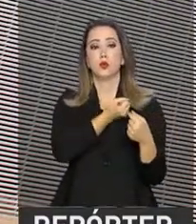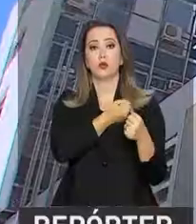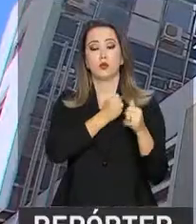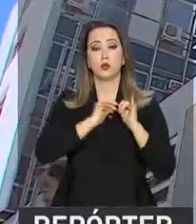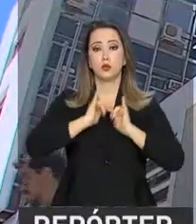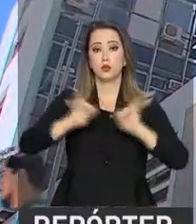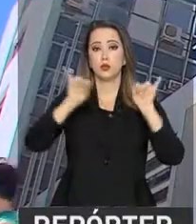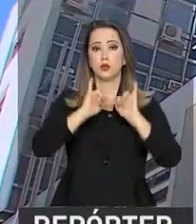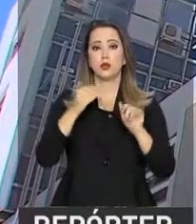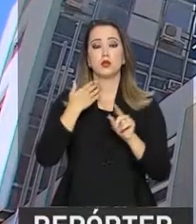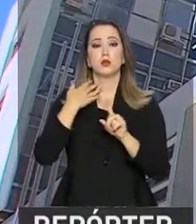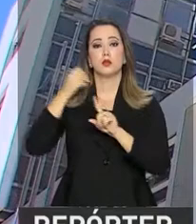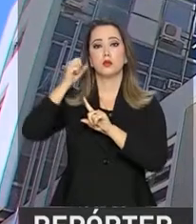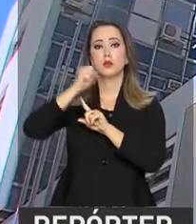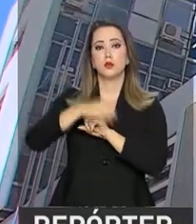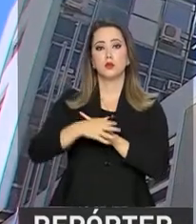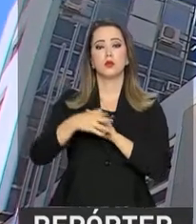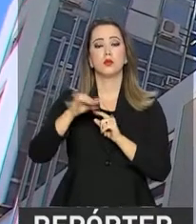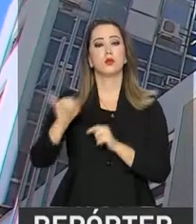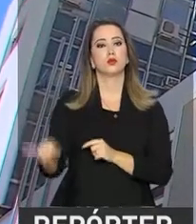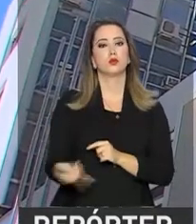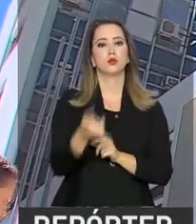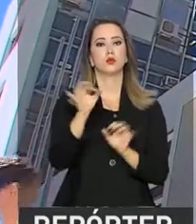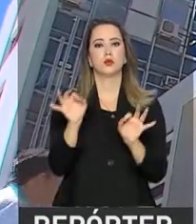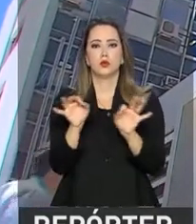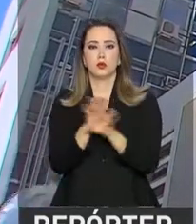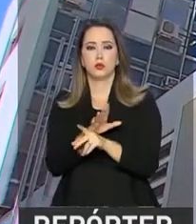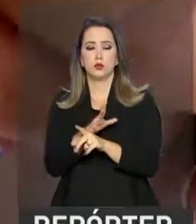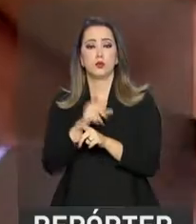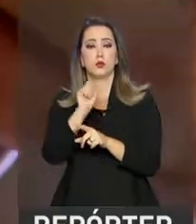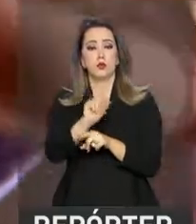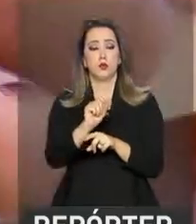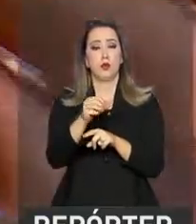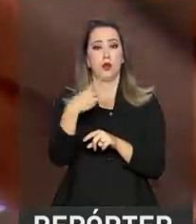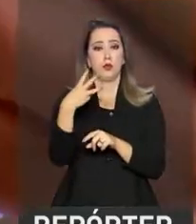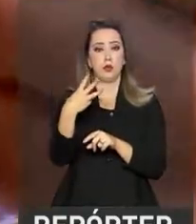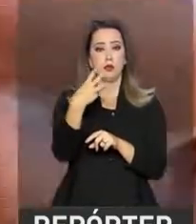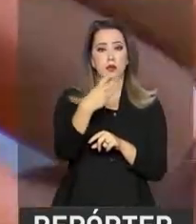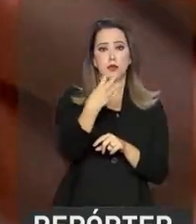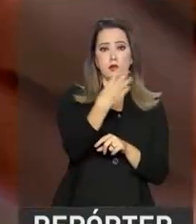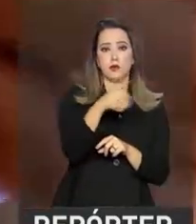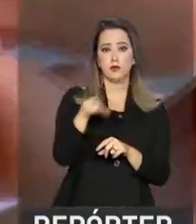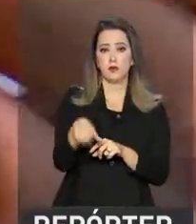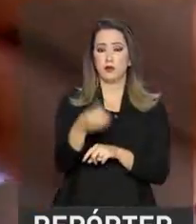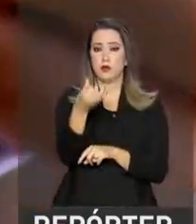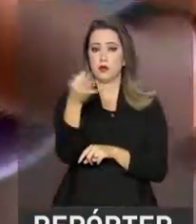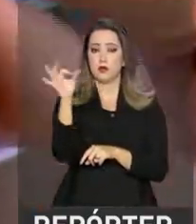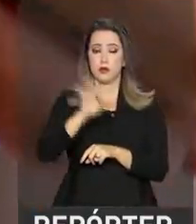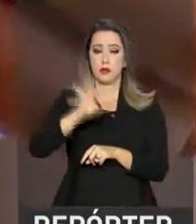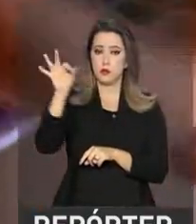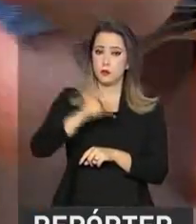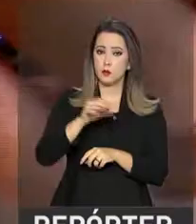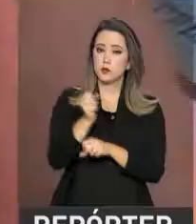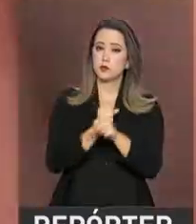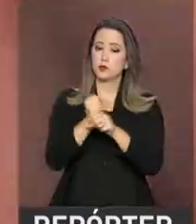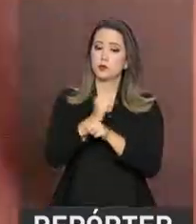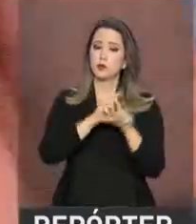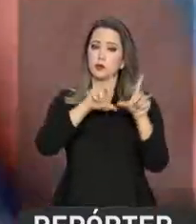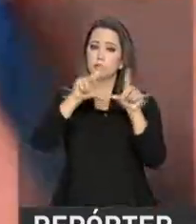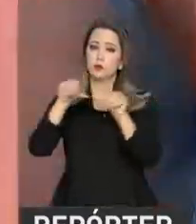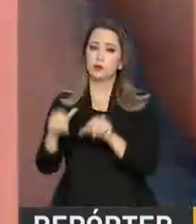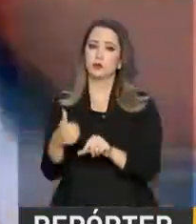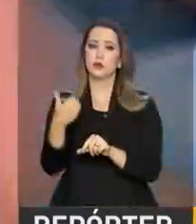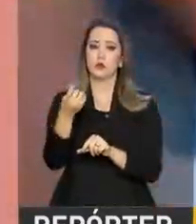os juros do cartão de crédito encerraram o ano passado em 330 e 4,6 por cento ao ano queda de